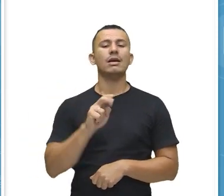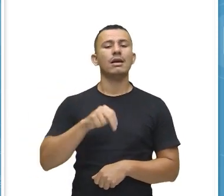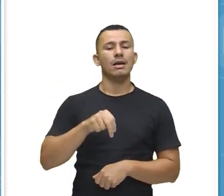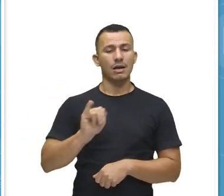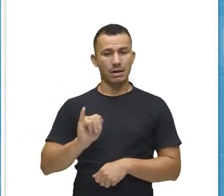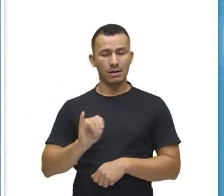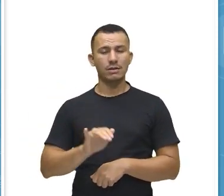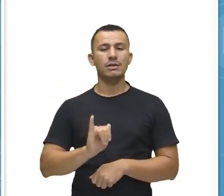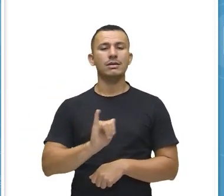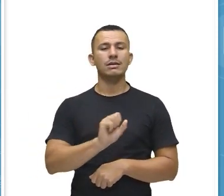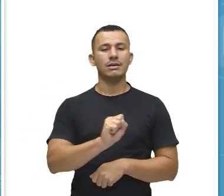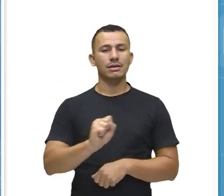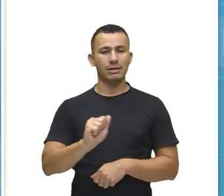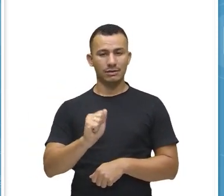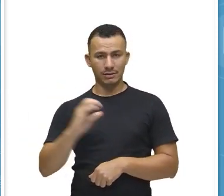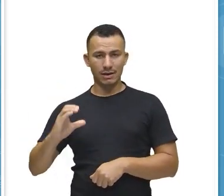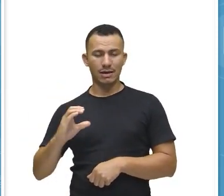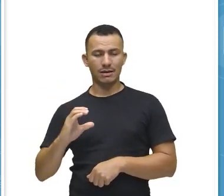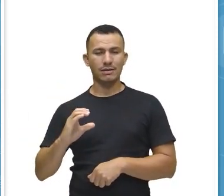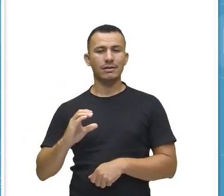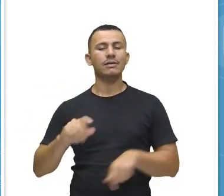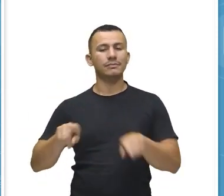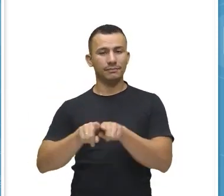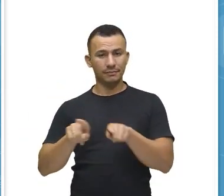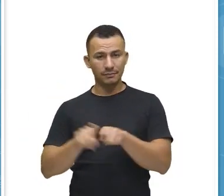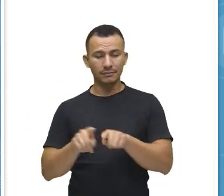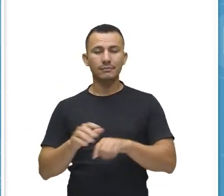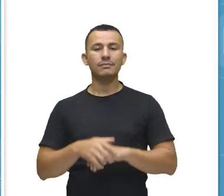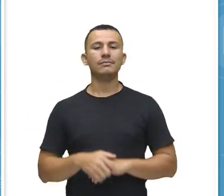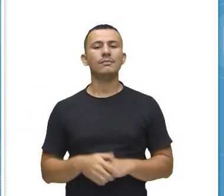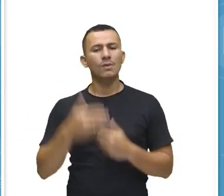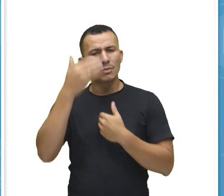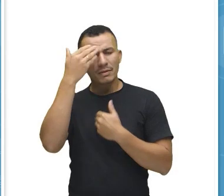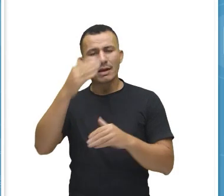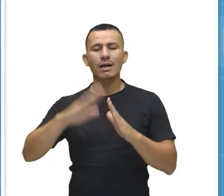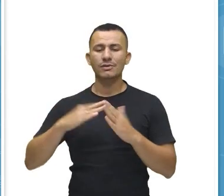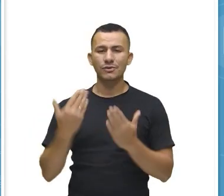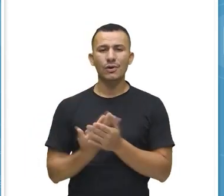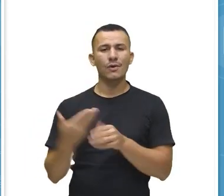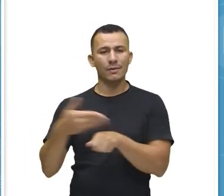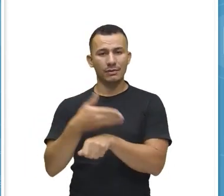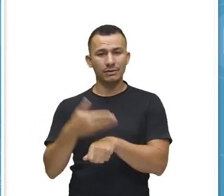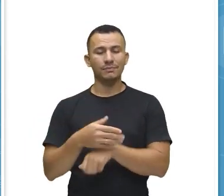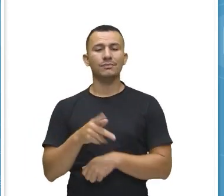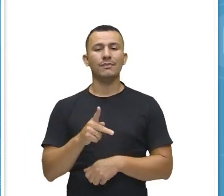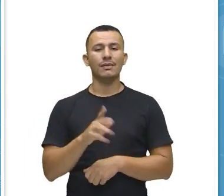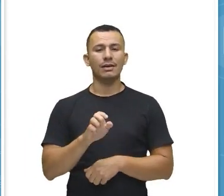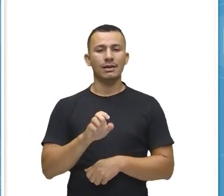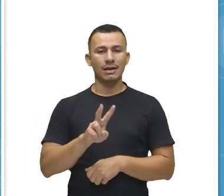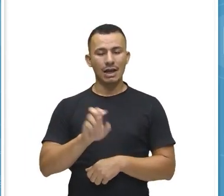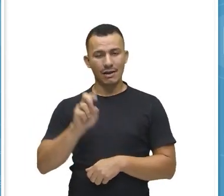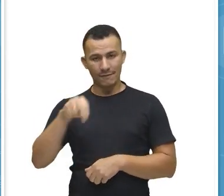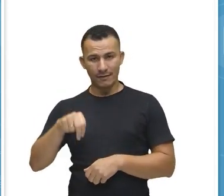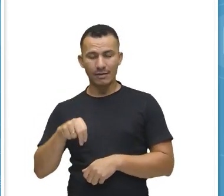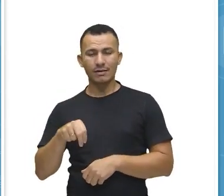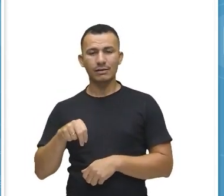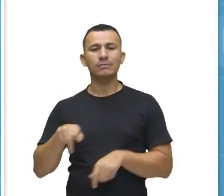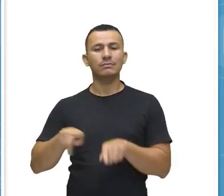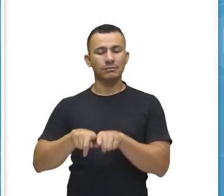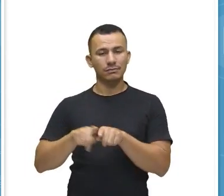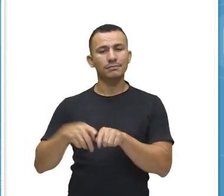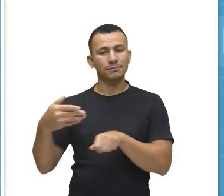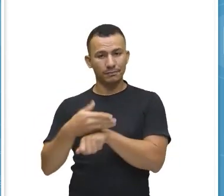o Isaac também, Escola Almirante Ernesto, muito obrigado, Kevin, Rodrigo participando também,